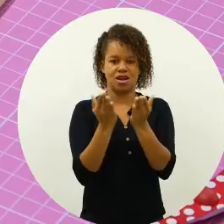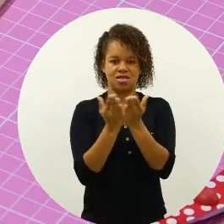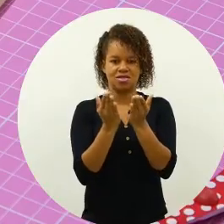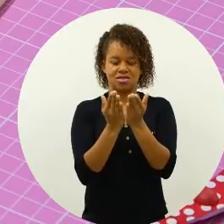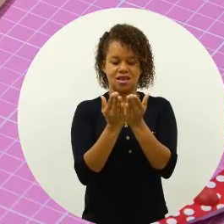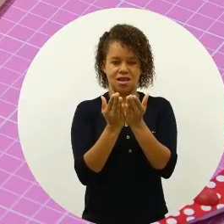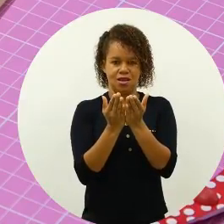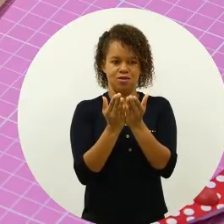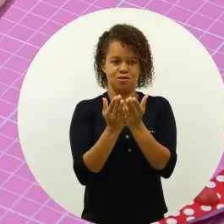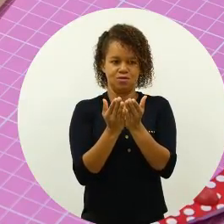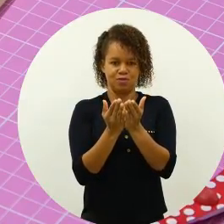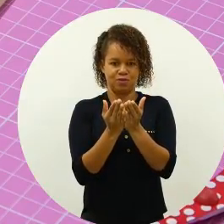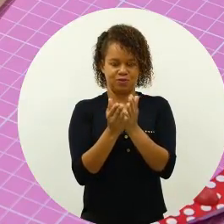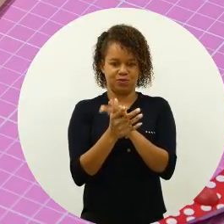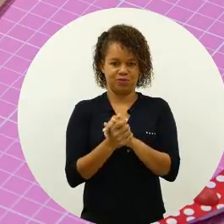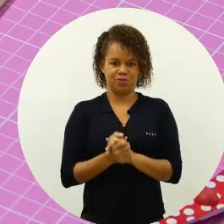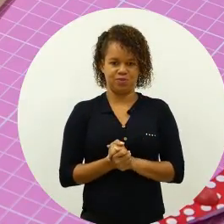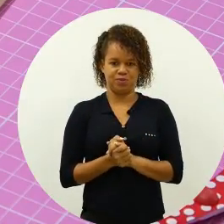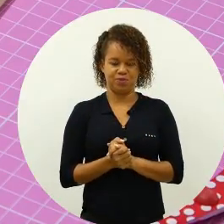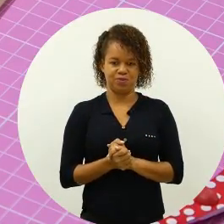com a cola.